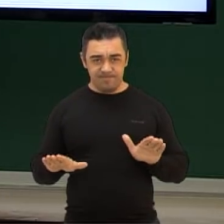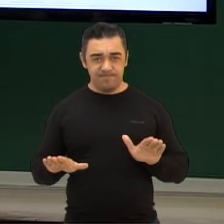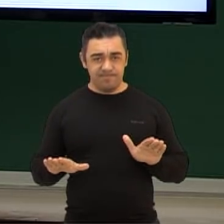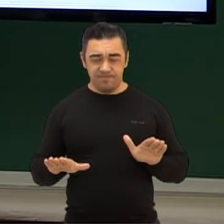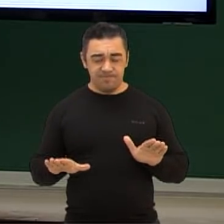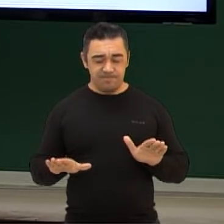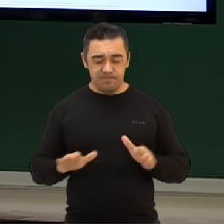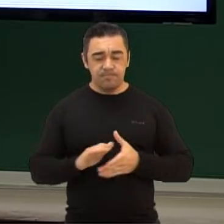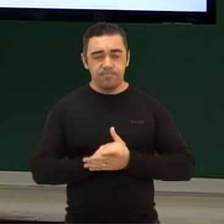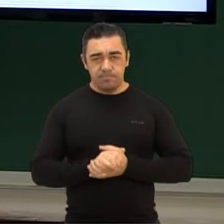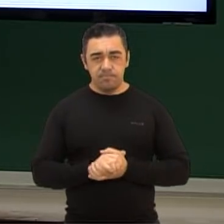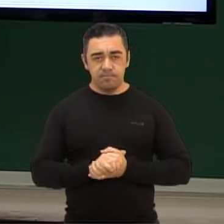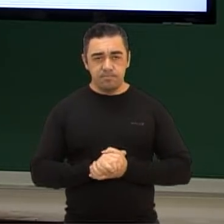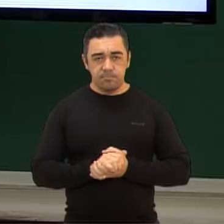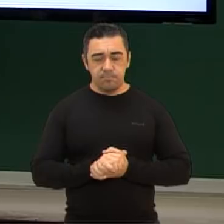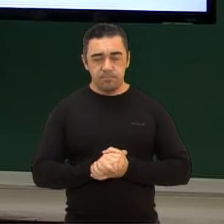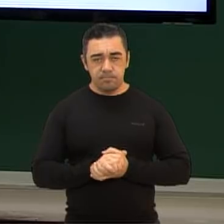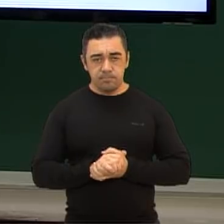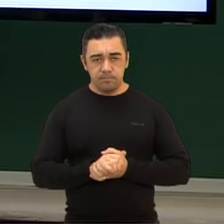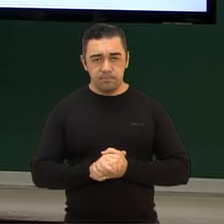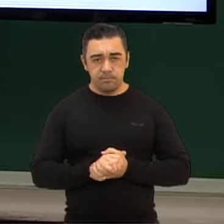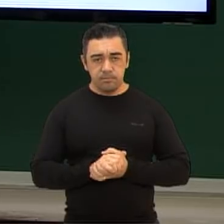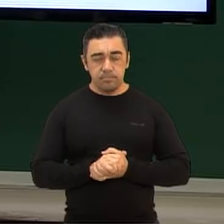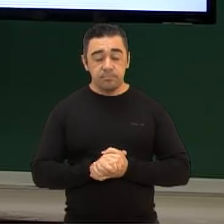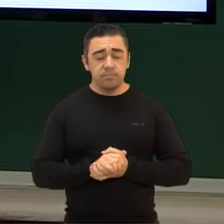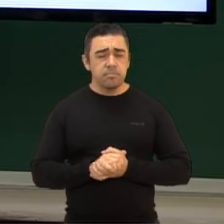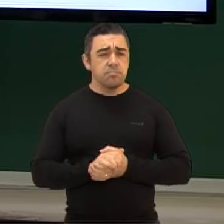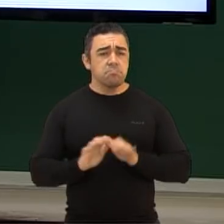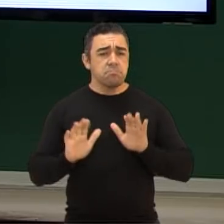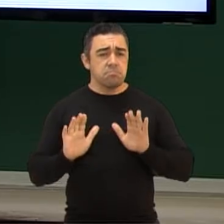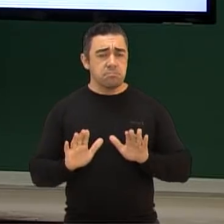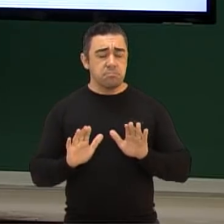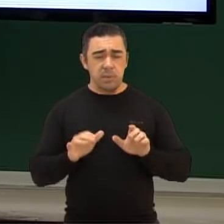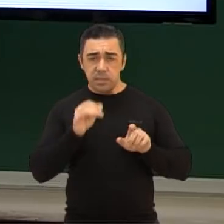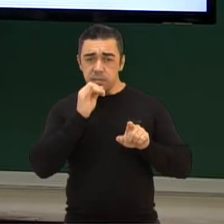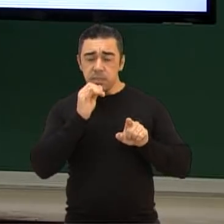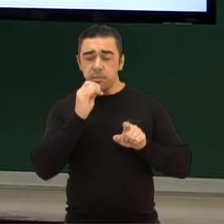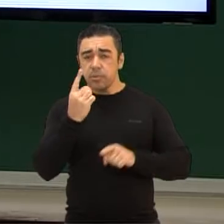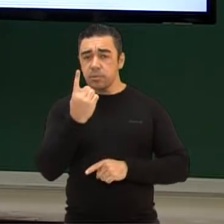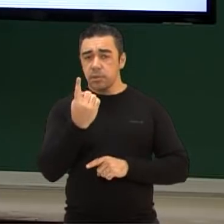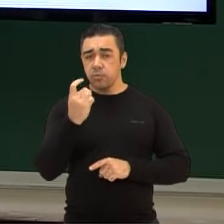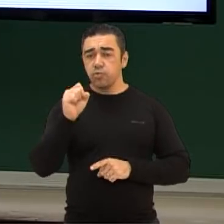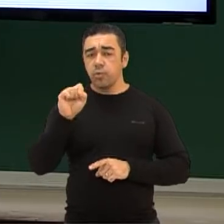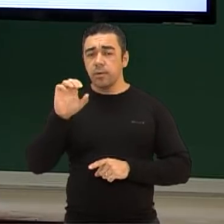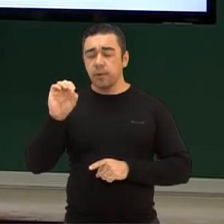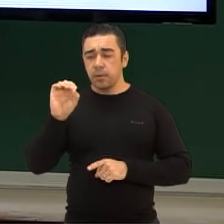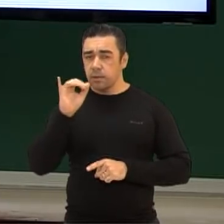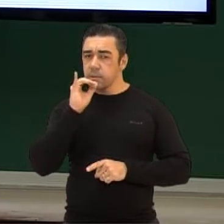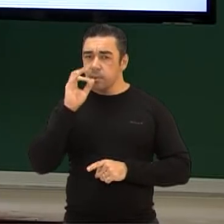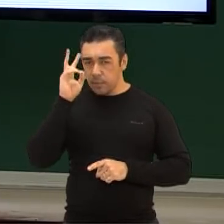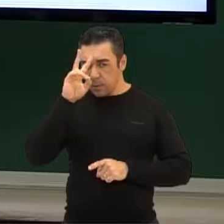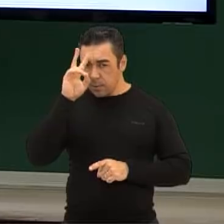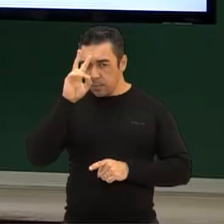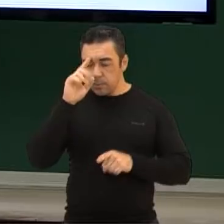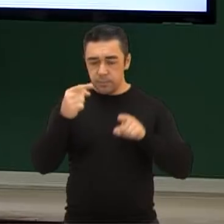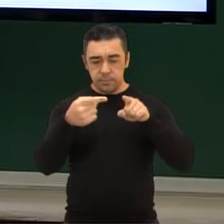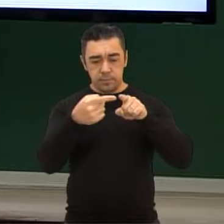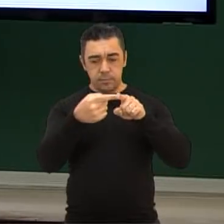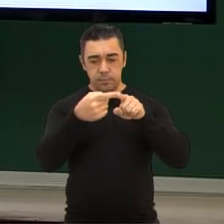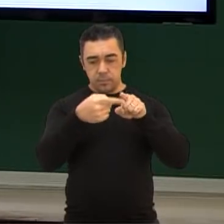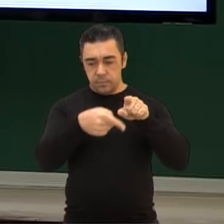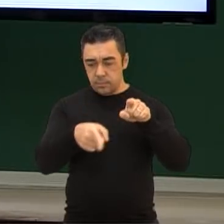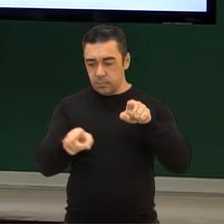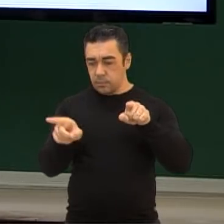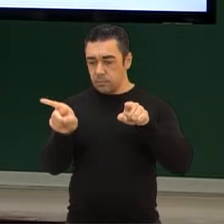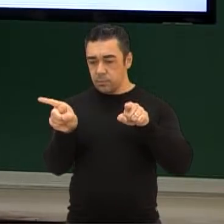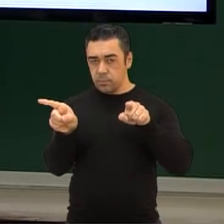completa, voltaríamos no mesmo lugar, não é mesmo? Uma volta de 180 graus. 180